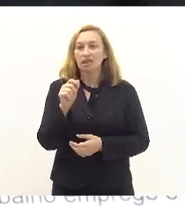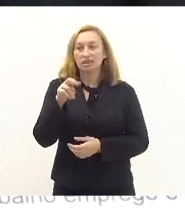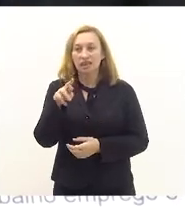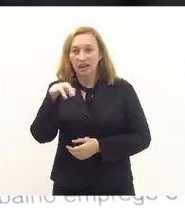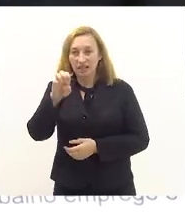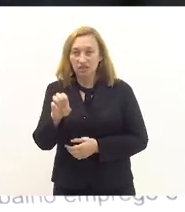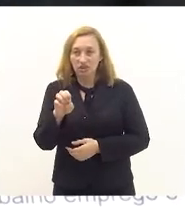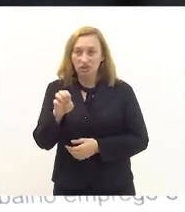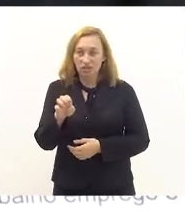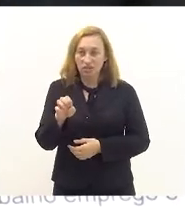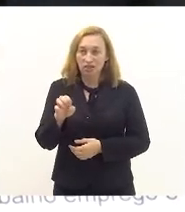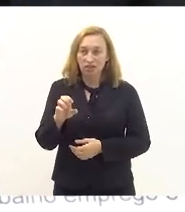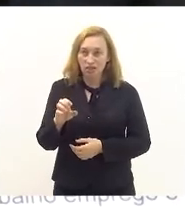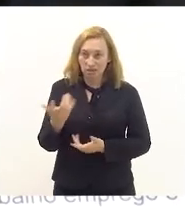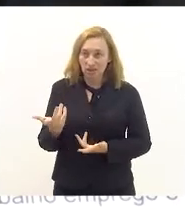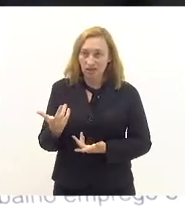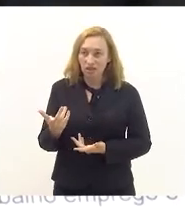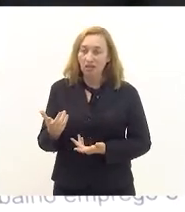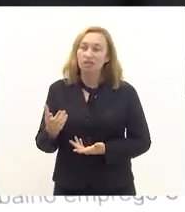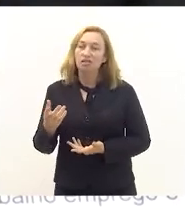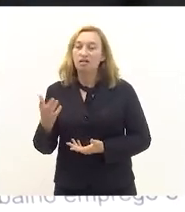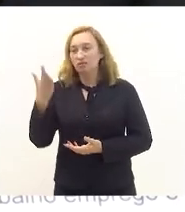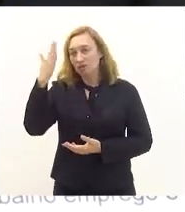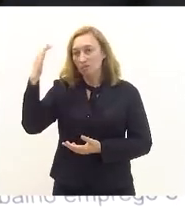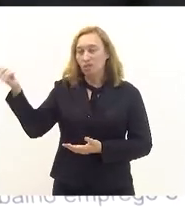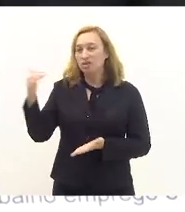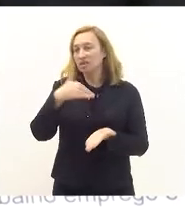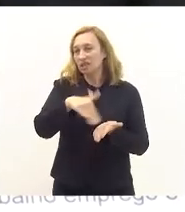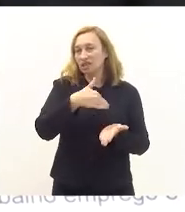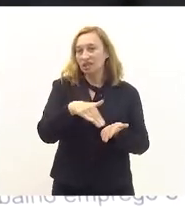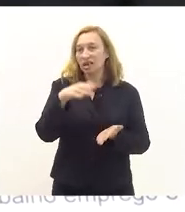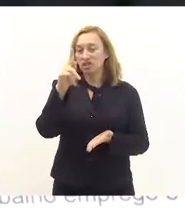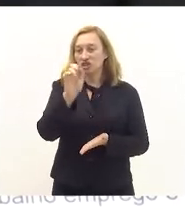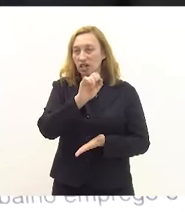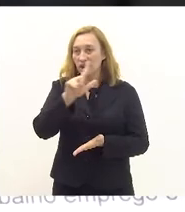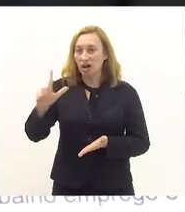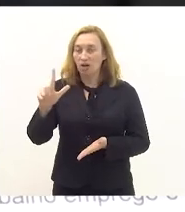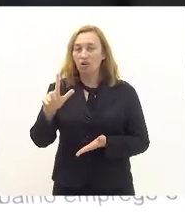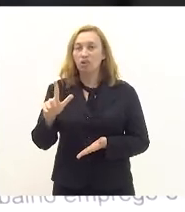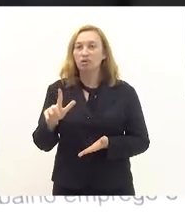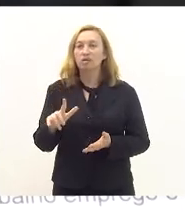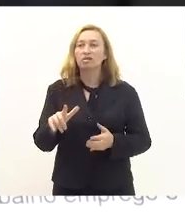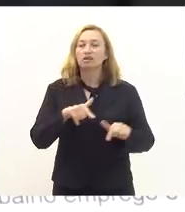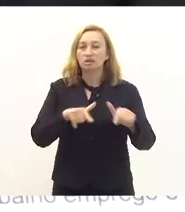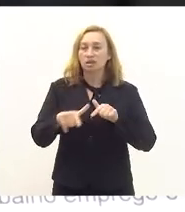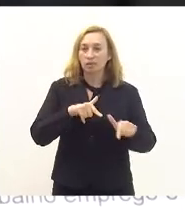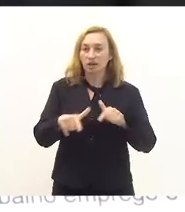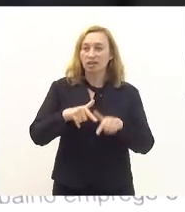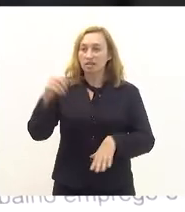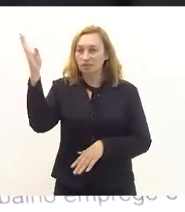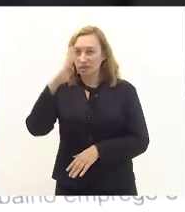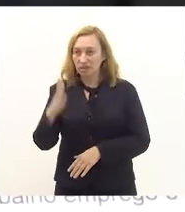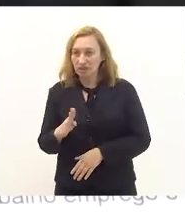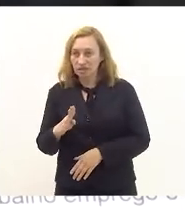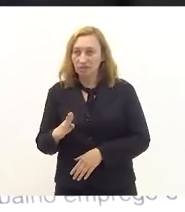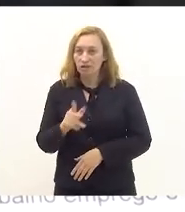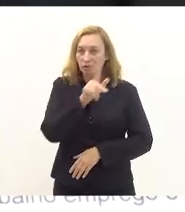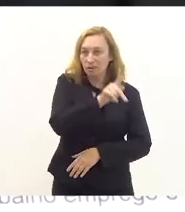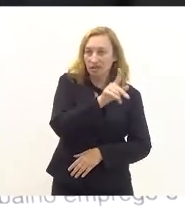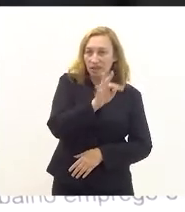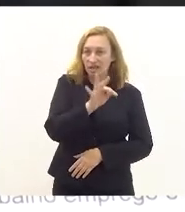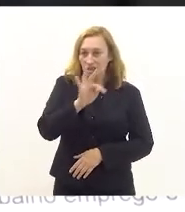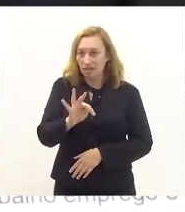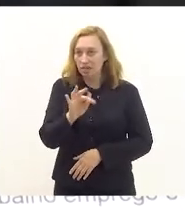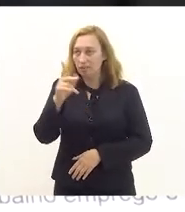o heróico secretário, eterno secretário-geral do trabalhismo brasileiro, porque atravessou do PTB ao PDT.